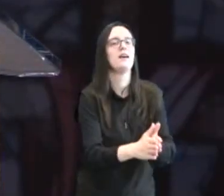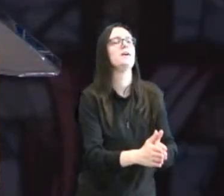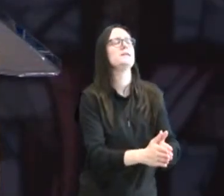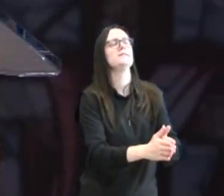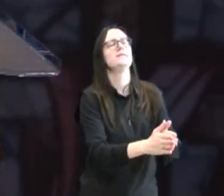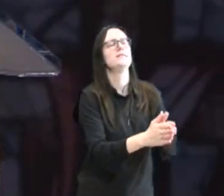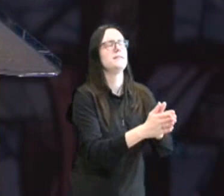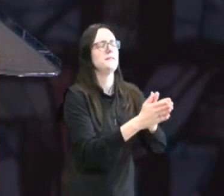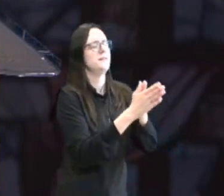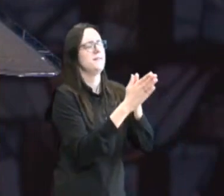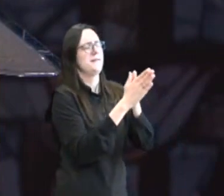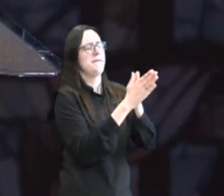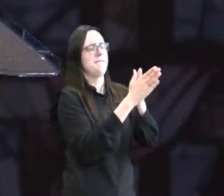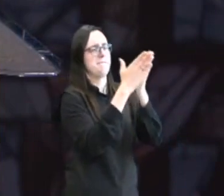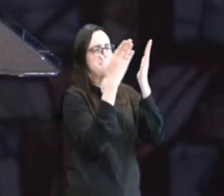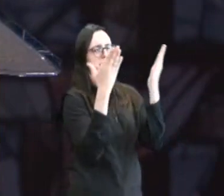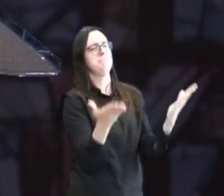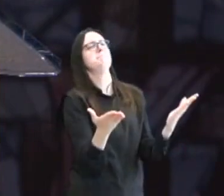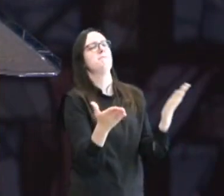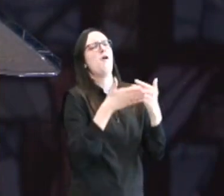assim, aleatoriamente.